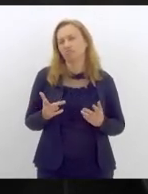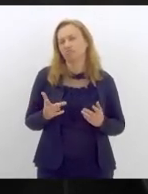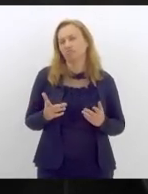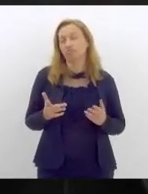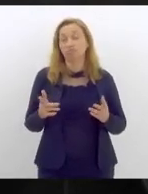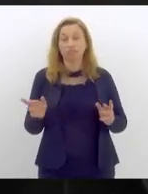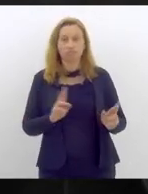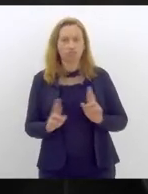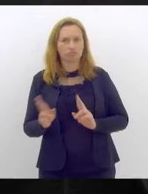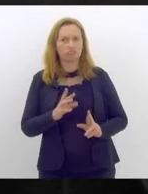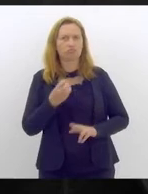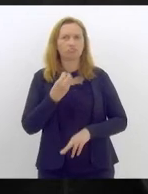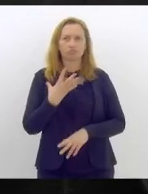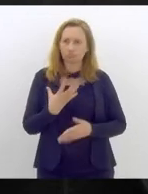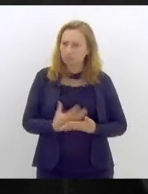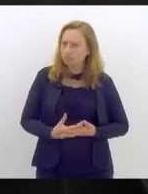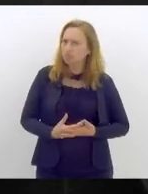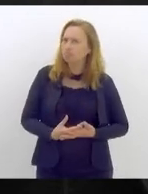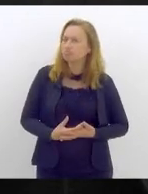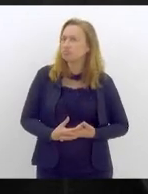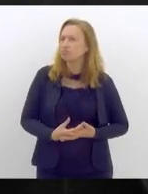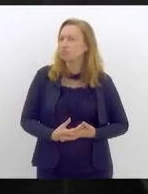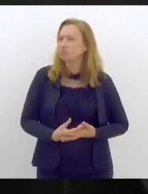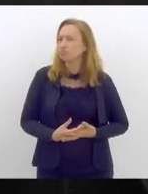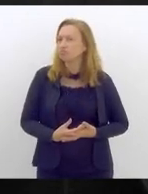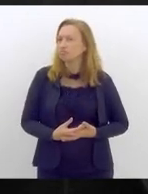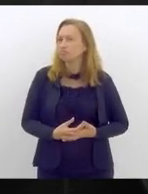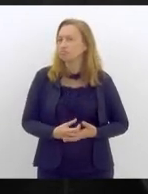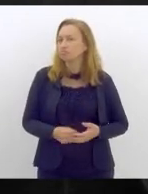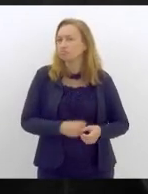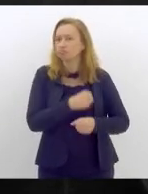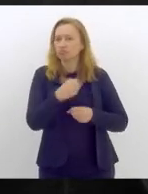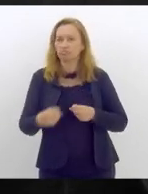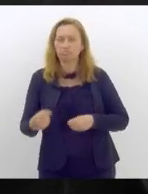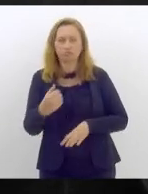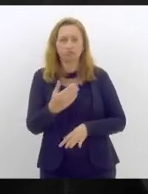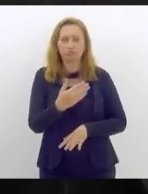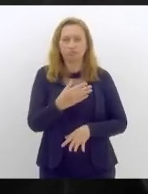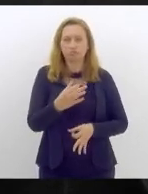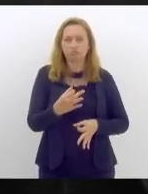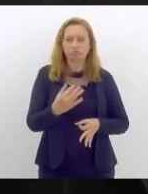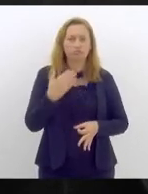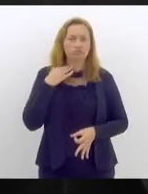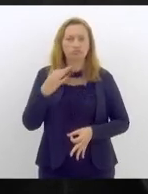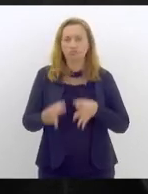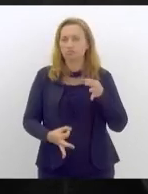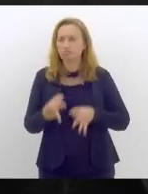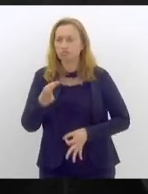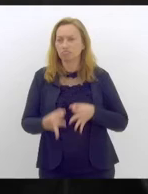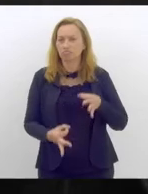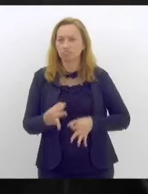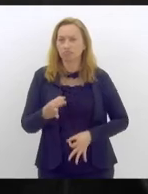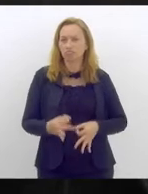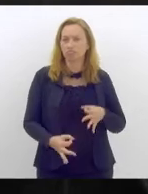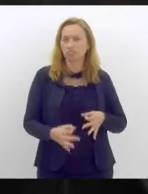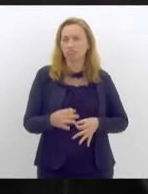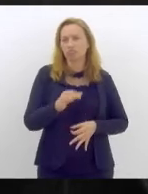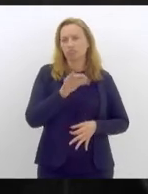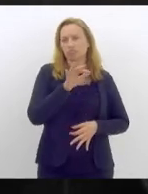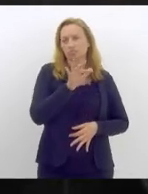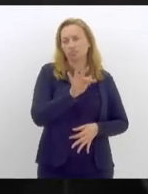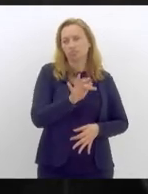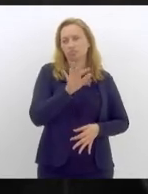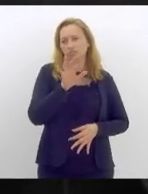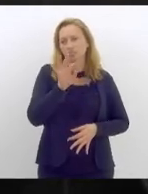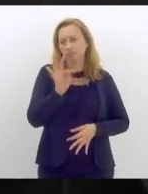relações com membros do Poder Judiciário Ministro do Supremo Ministro do STJ eh